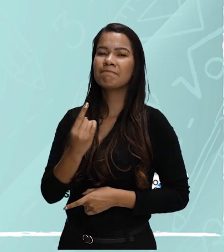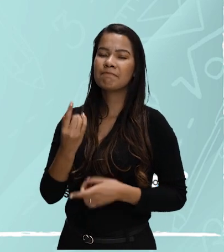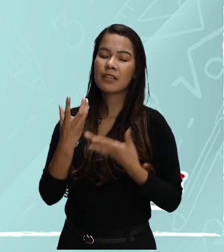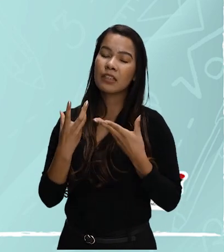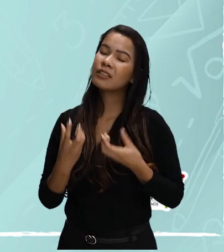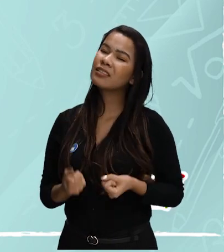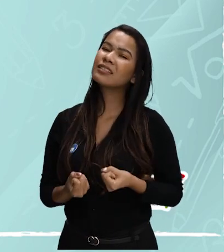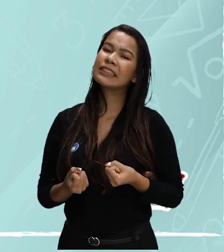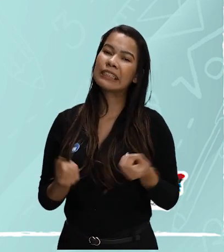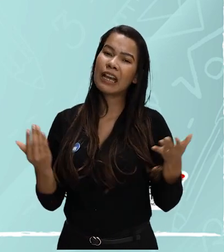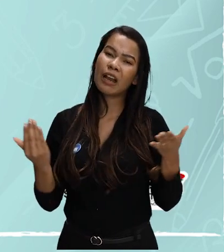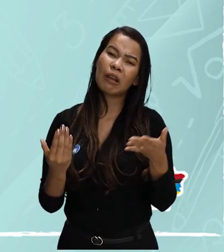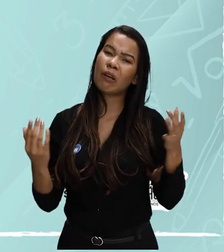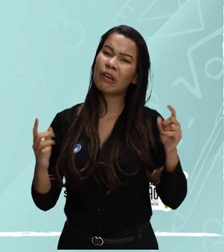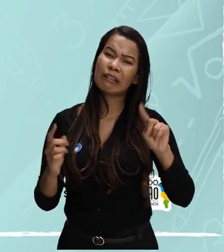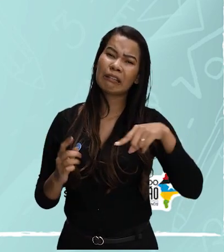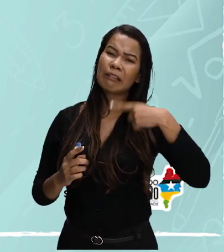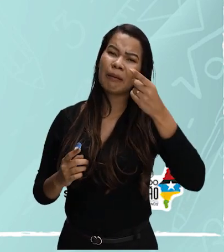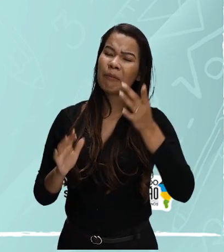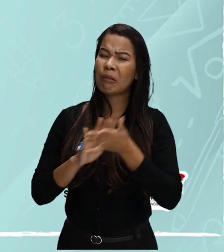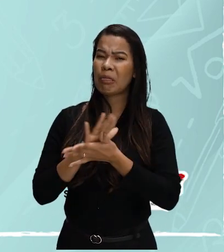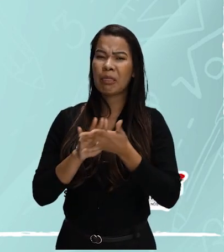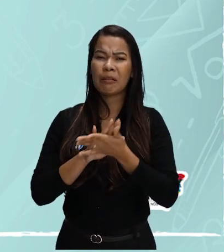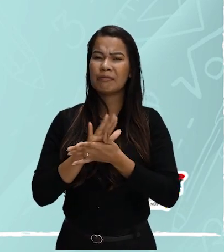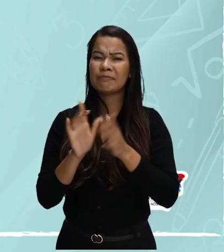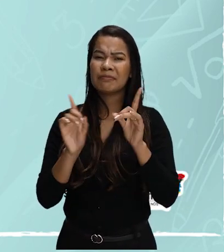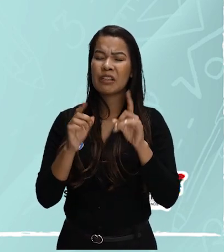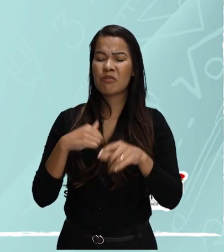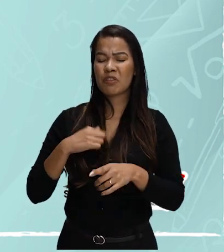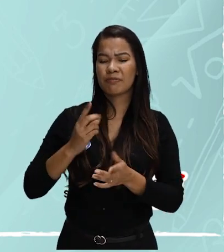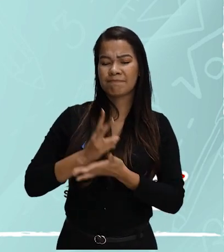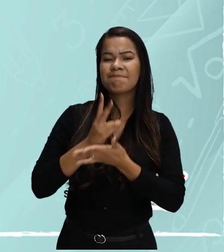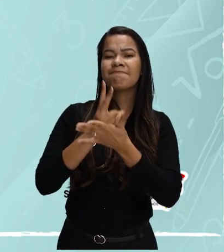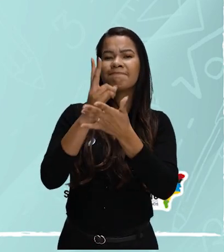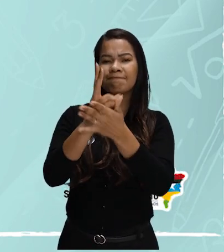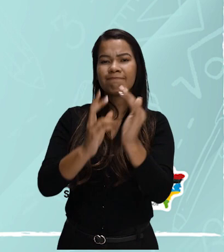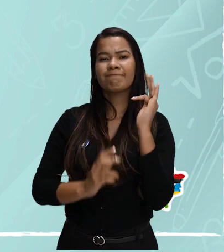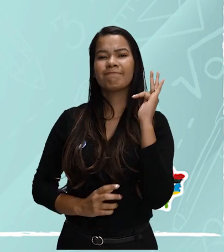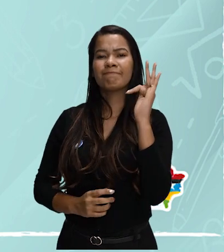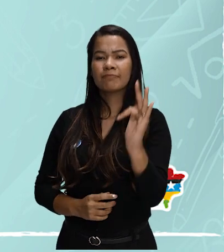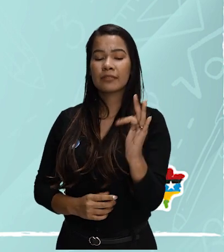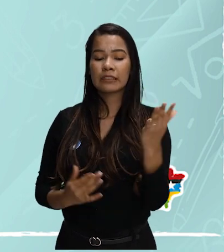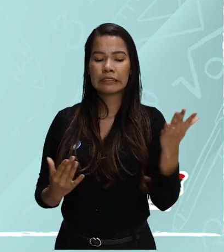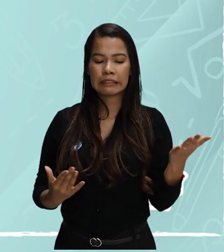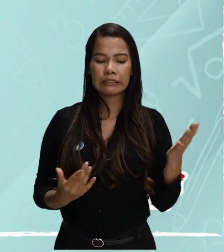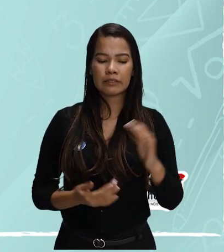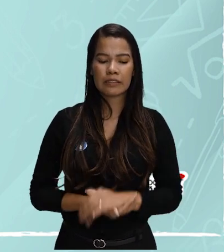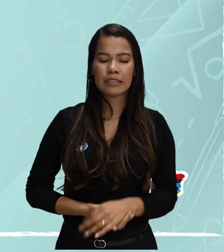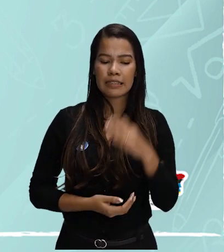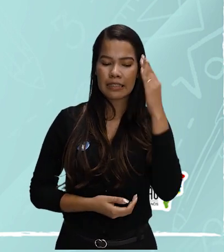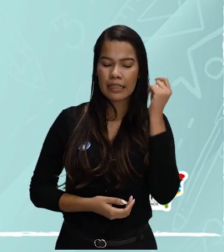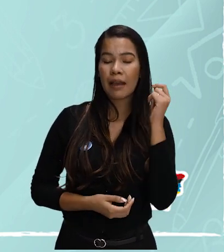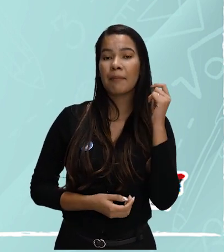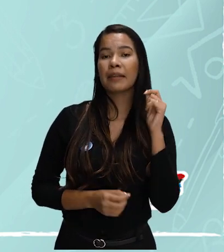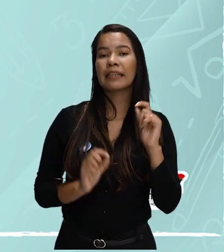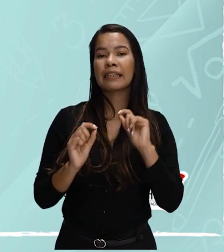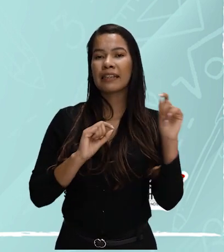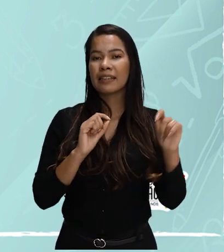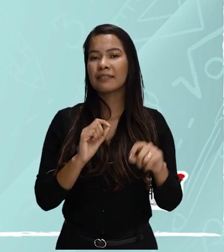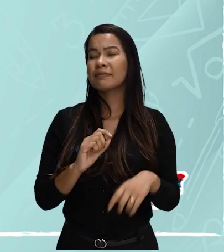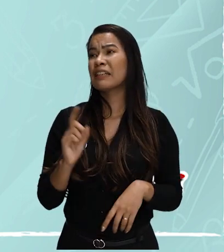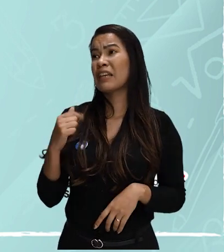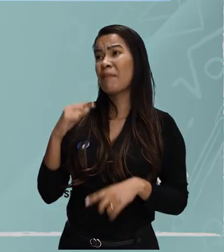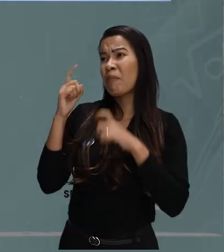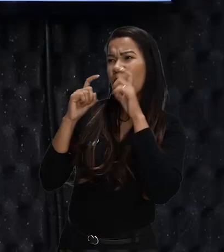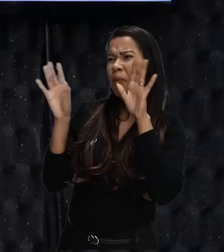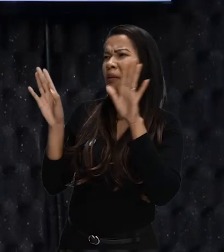que agora e não depois vou ter que seguir em frente. O eu lírico aqui sabe que não dá mais, que não vai ter mais nada. Preocupa não que eu